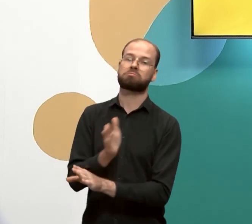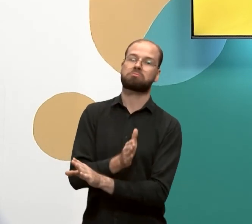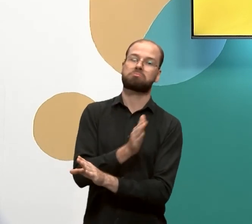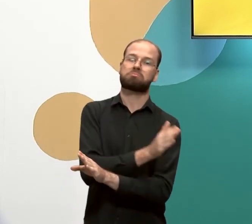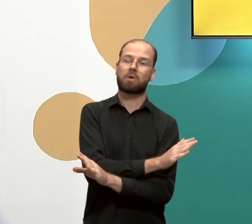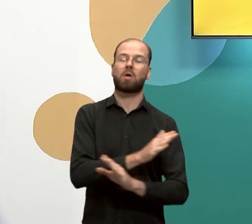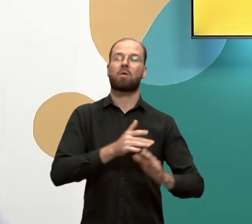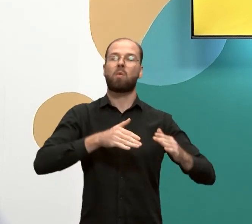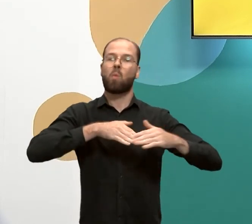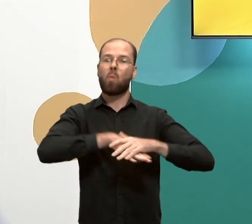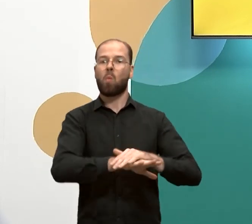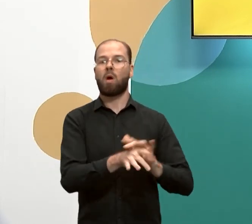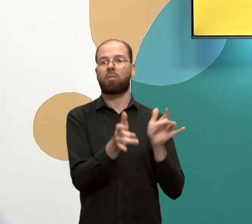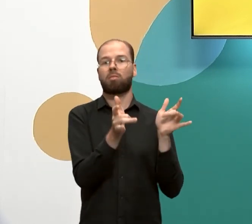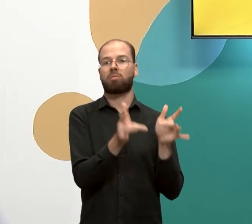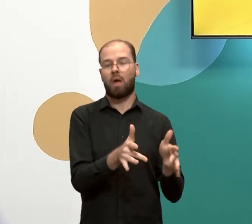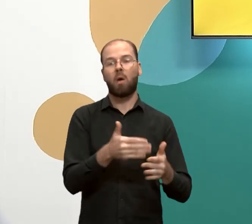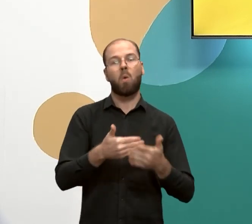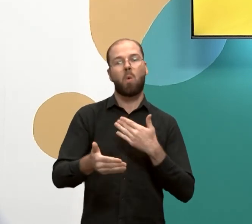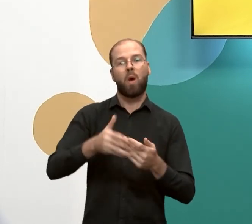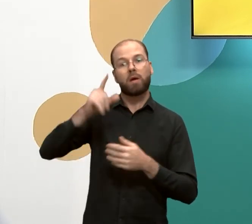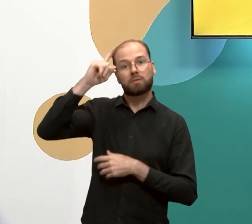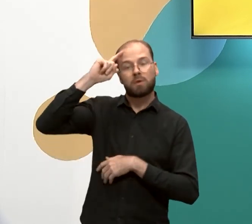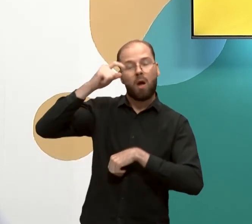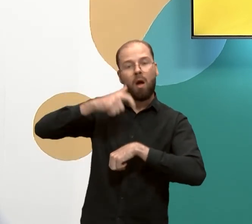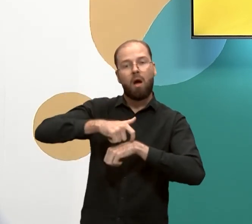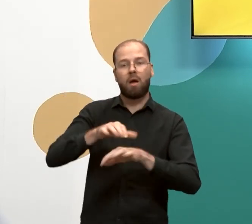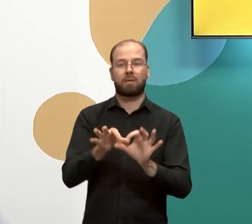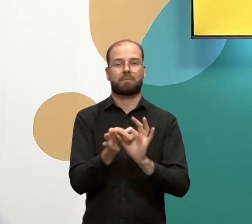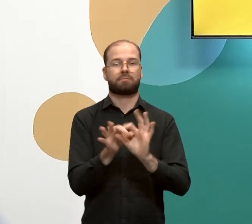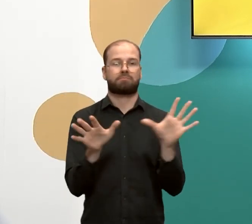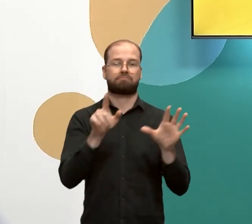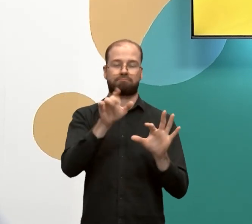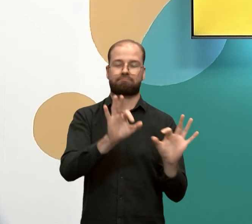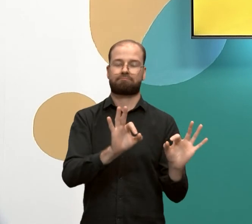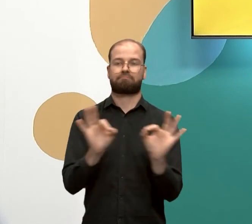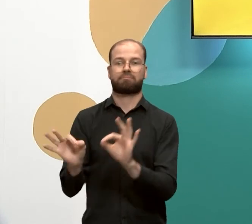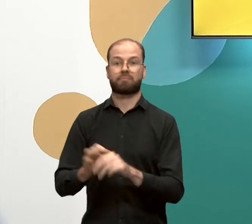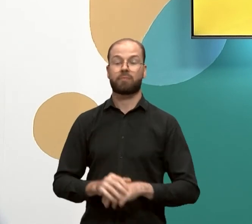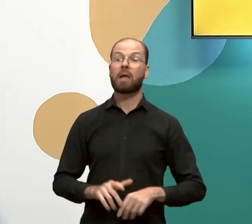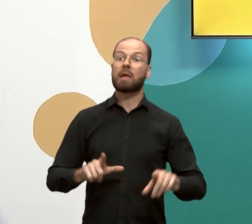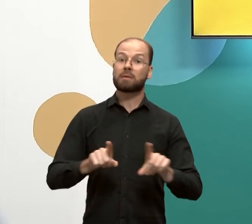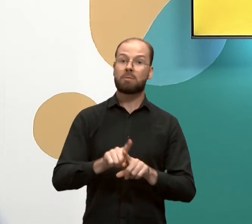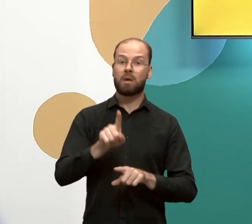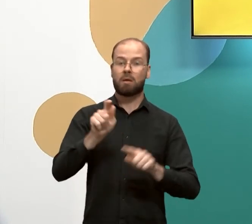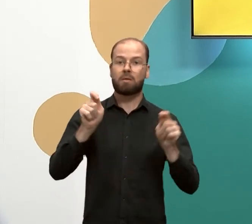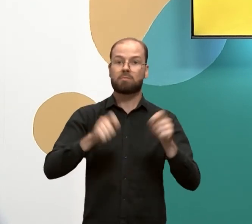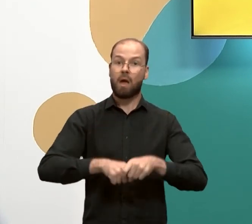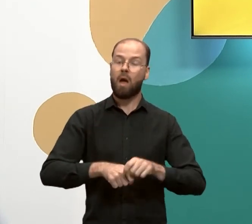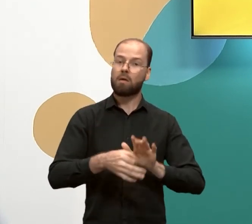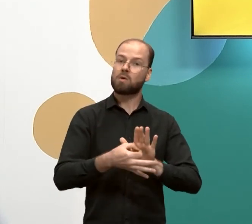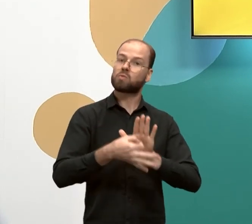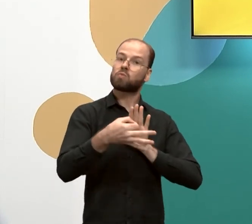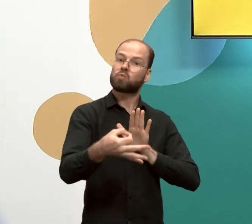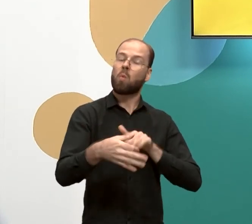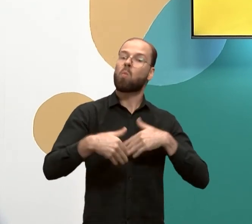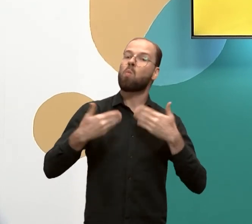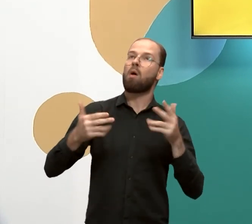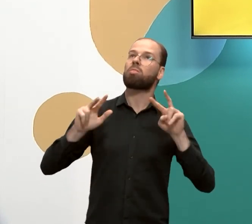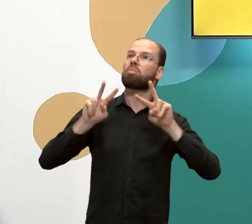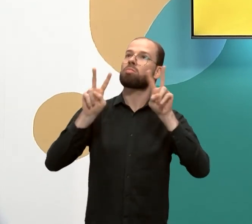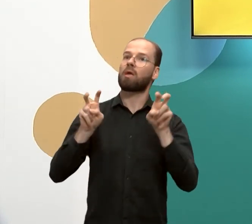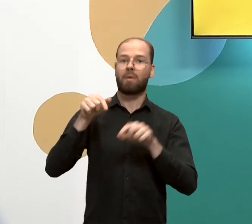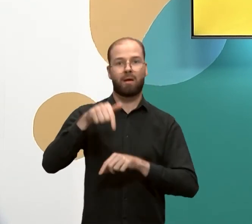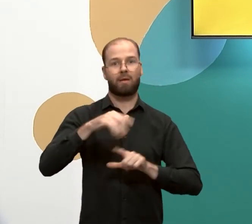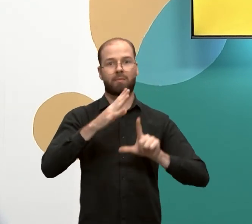disponíveis para que você assista em qualquer dia e horário. Além disso, você pode sugerir uma pauta para o Mundo UFG. Você faz isso